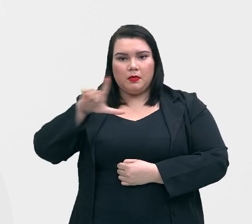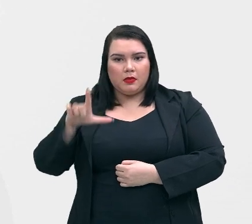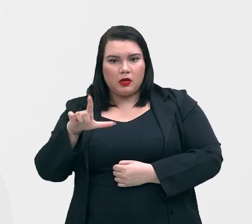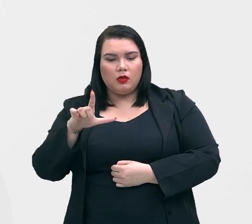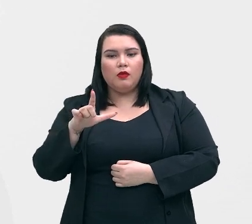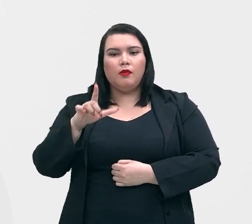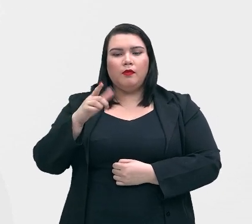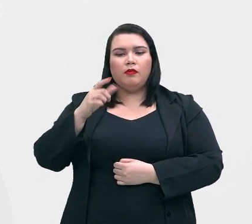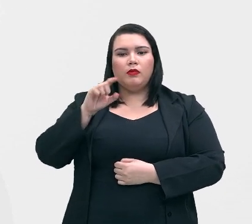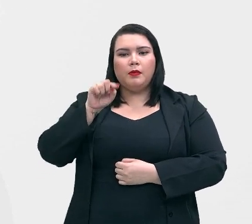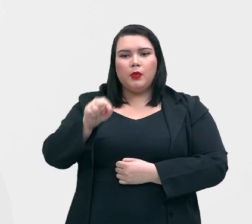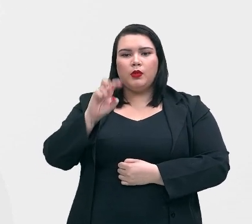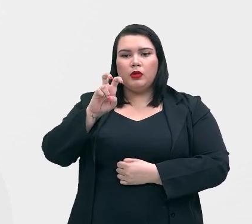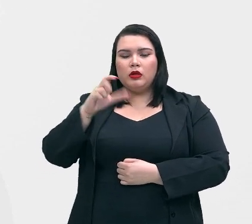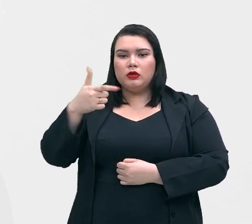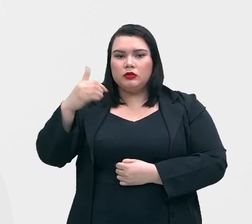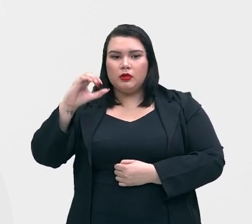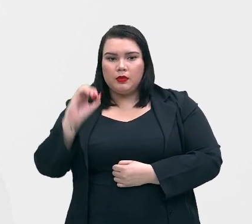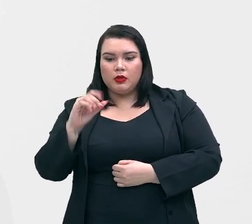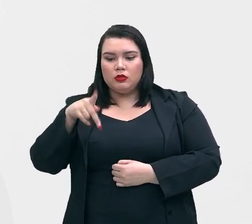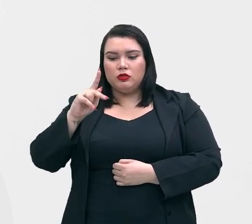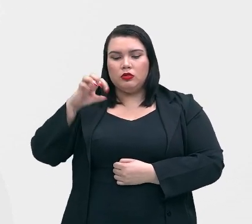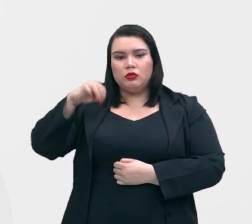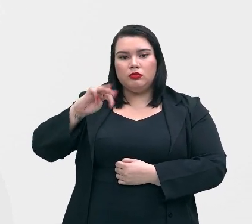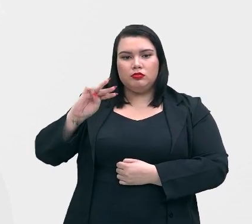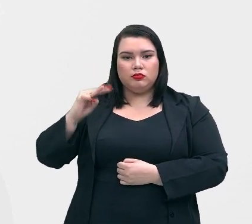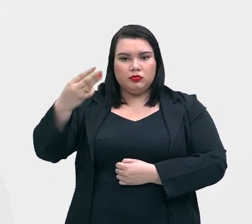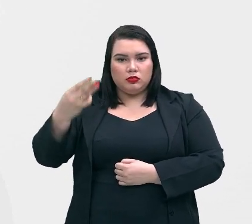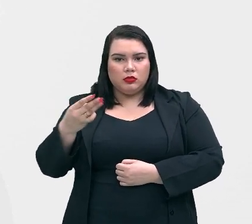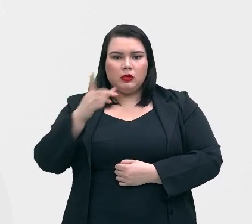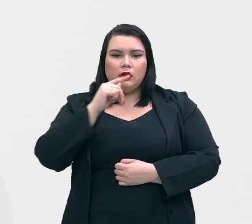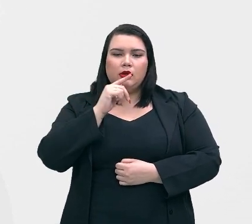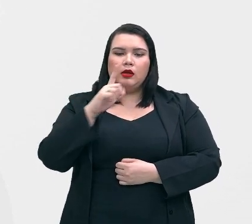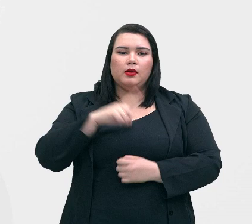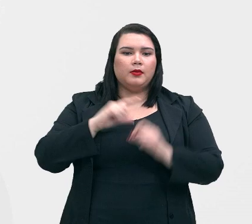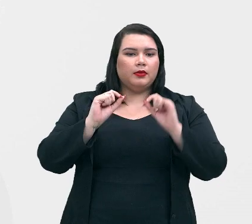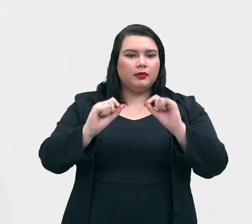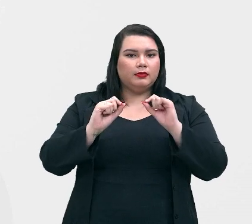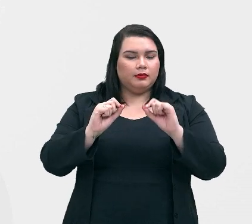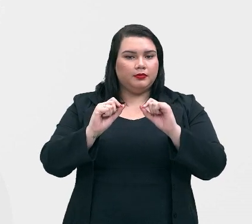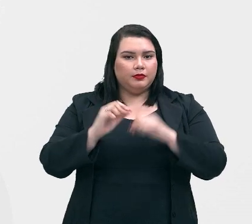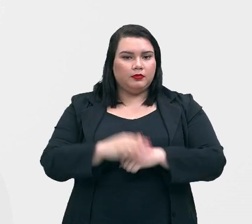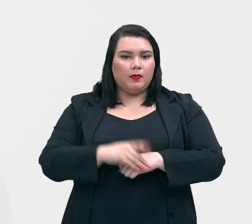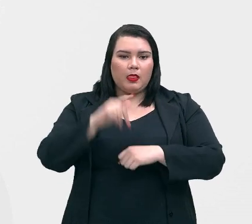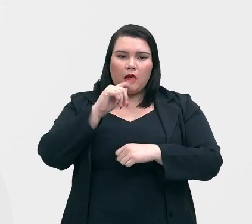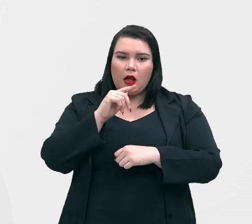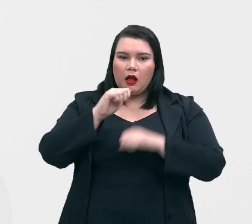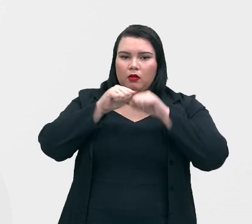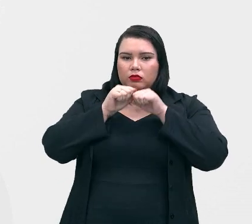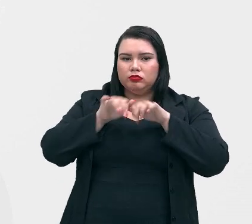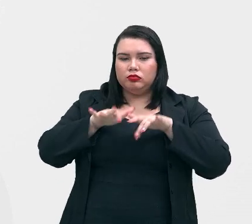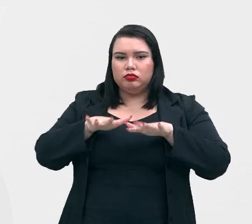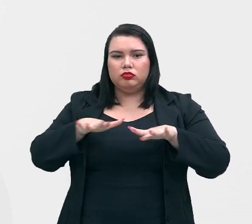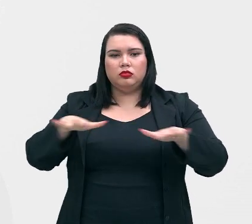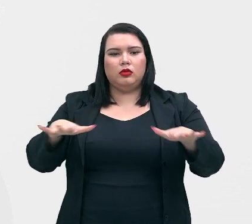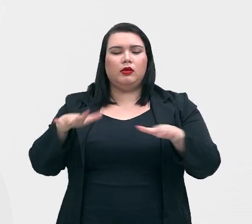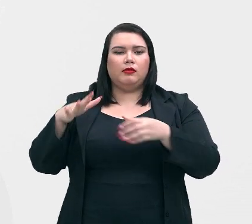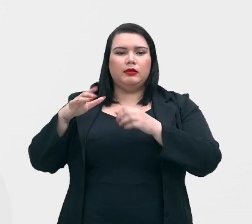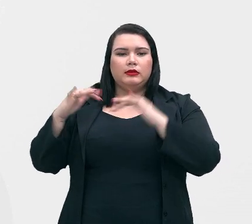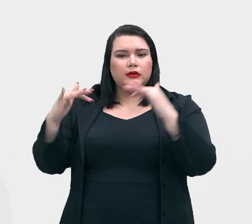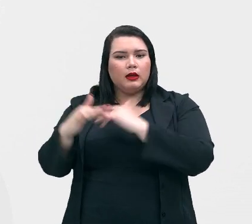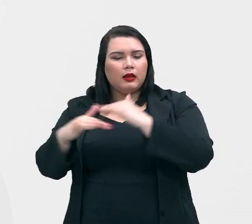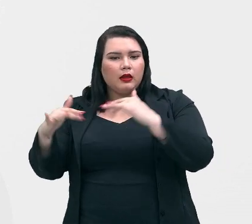162.520 quilômetros cúbicos, tá? E acaba fornecendo essa água para consumo aí para várias